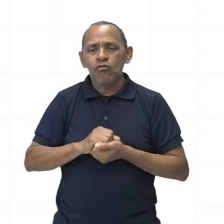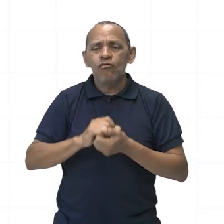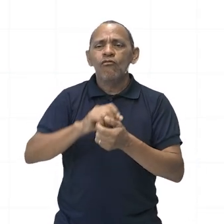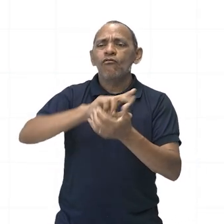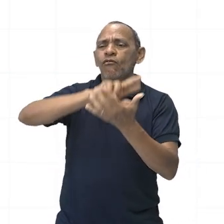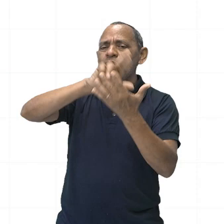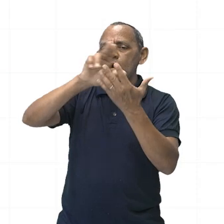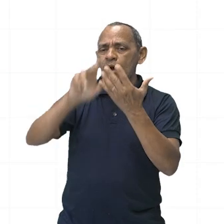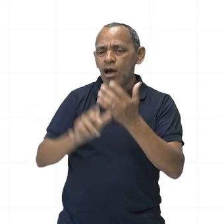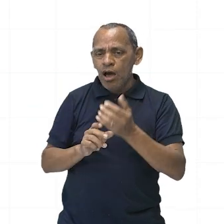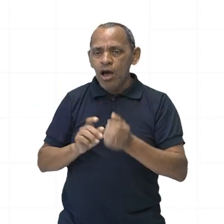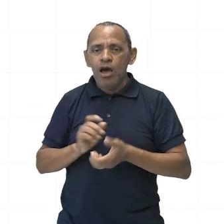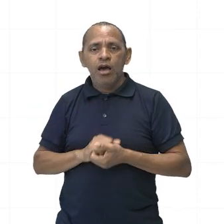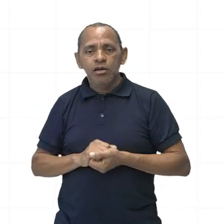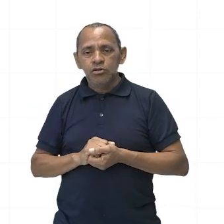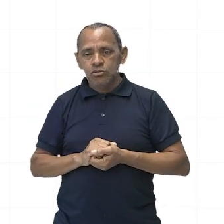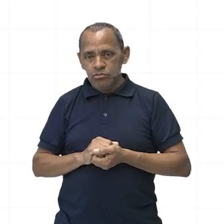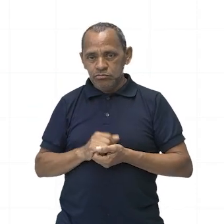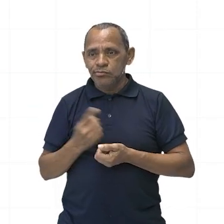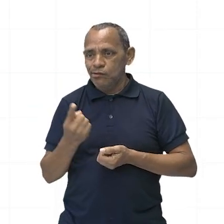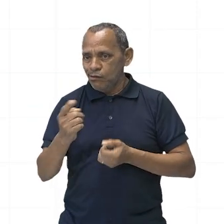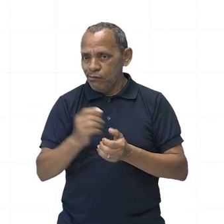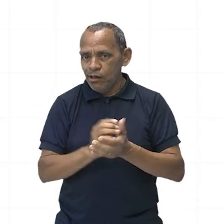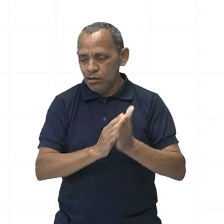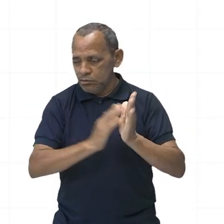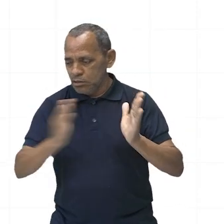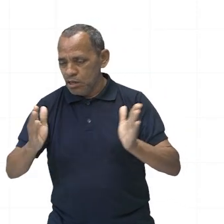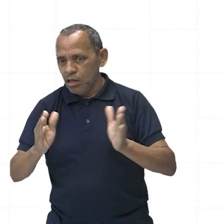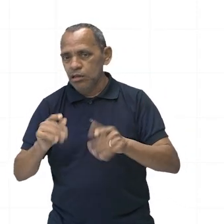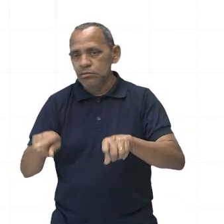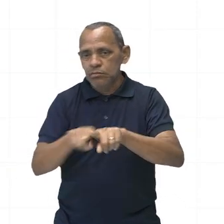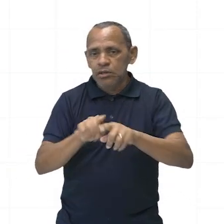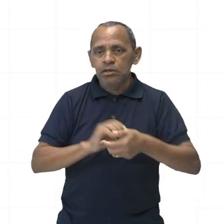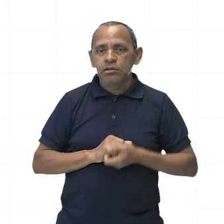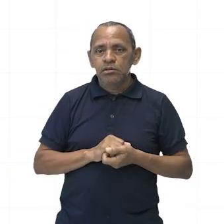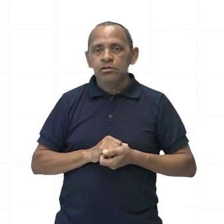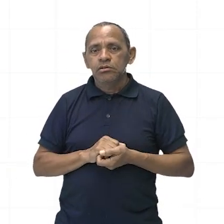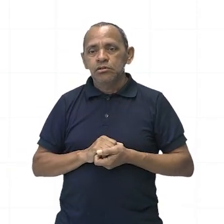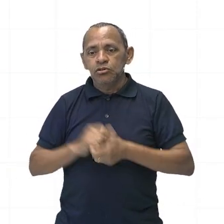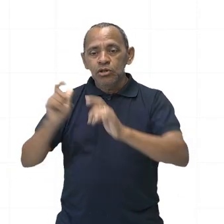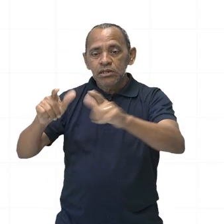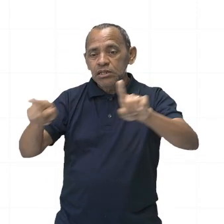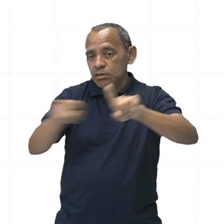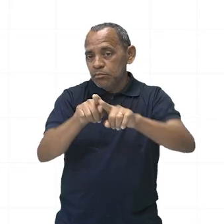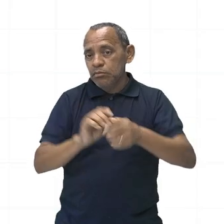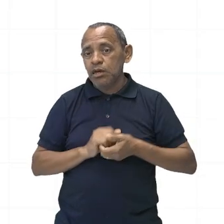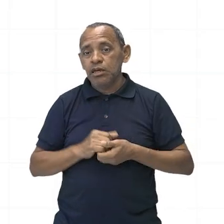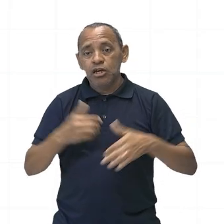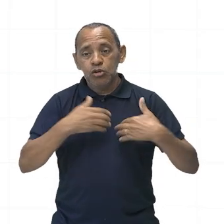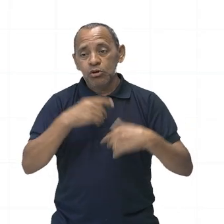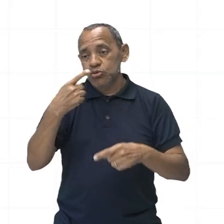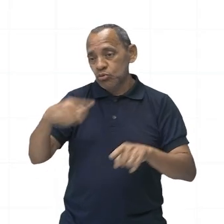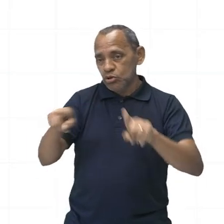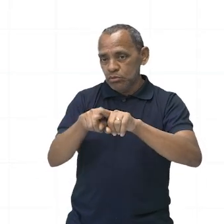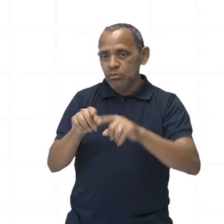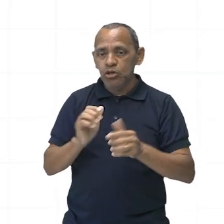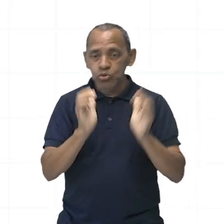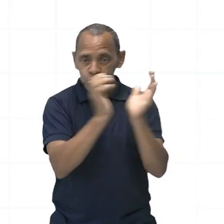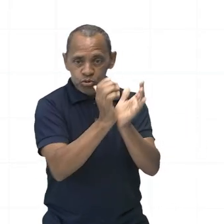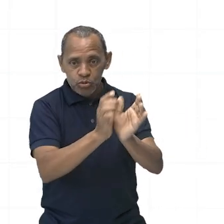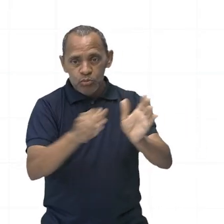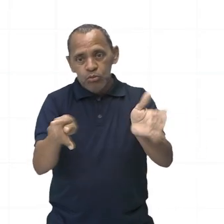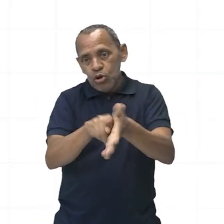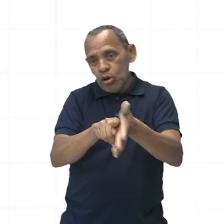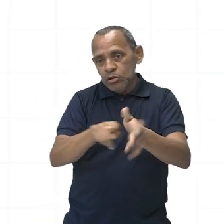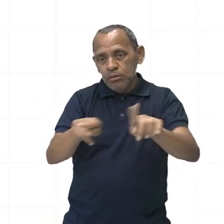quilômetros. Esse tipo de comunicação é usado para localizar outros membros da manada e até para avisar sobre ameaças à distância.